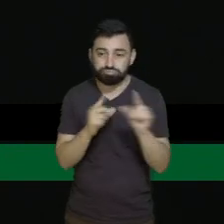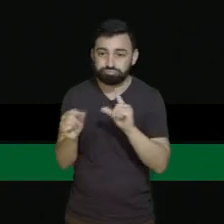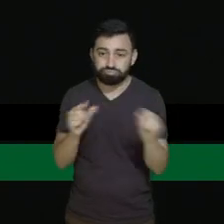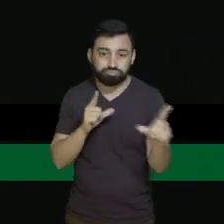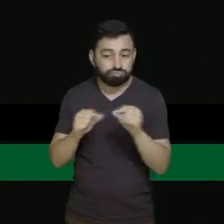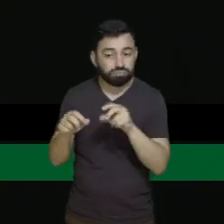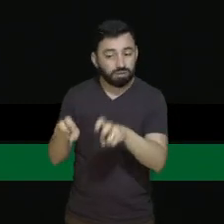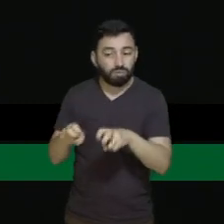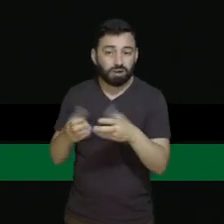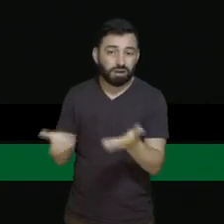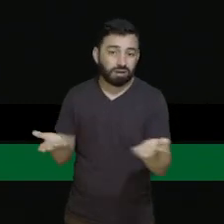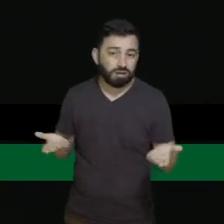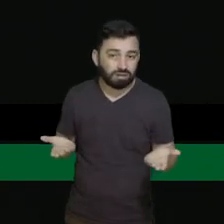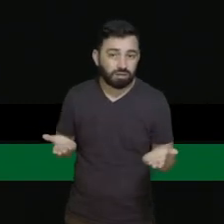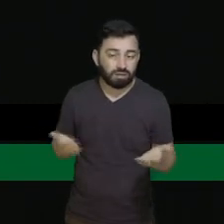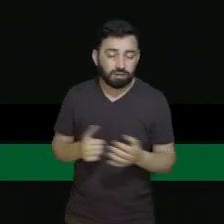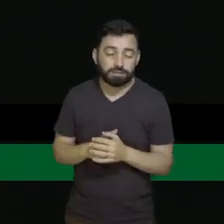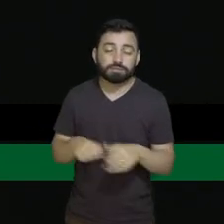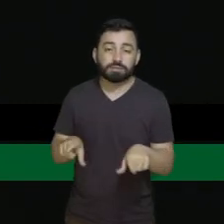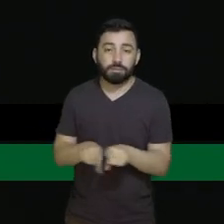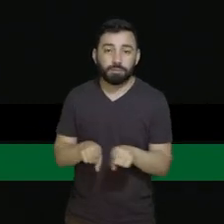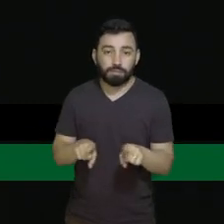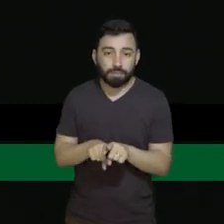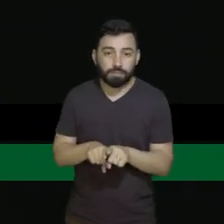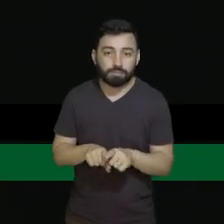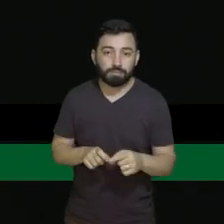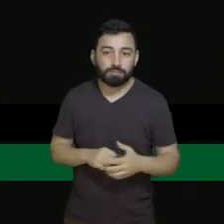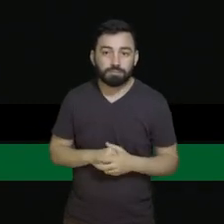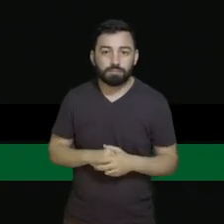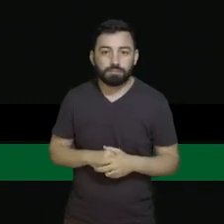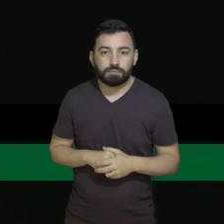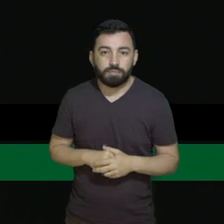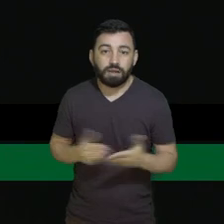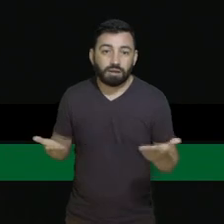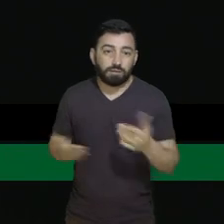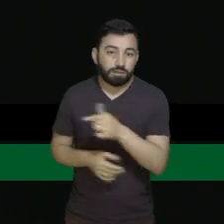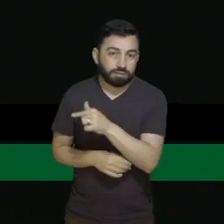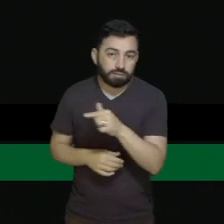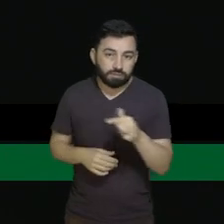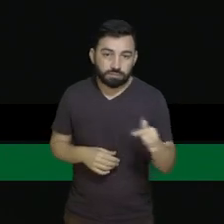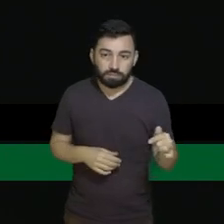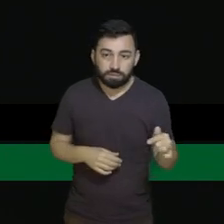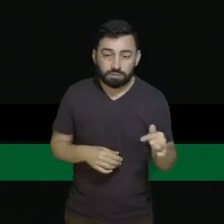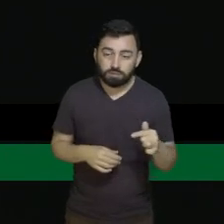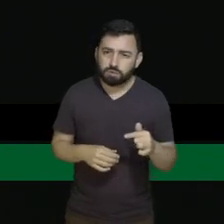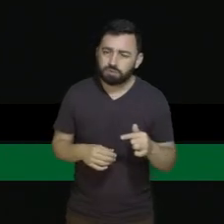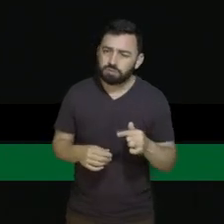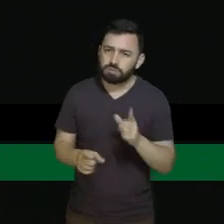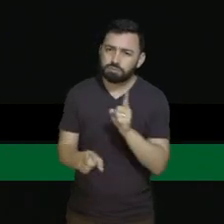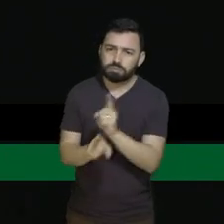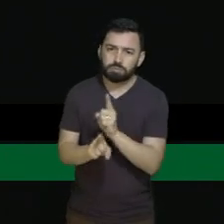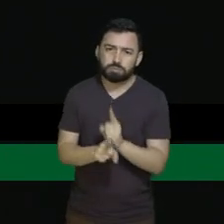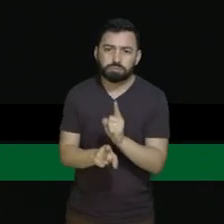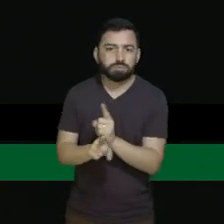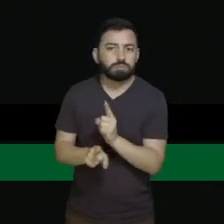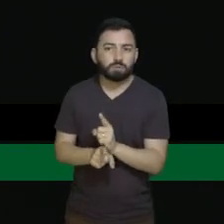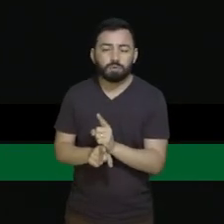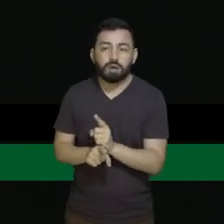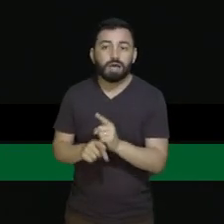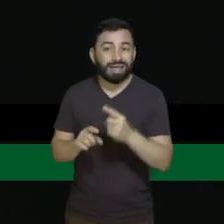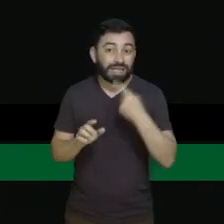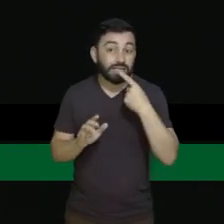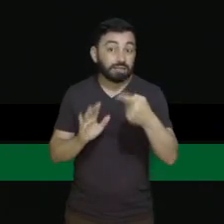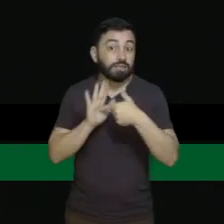Mas também, meus colegas deputados, esta semana nos deparamos com mais